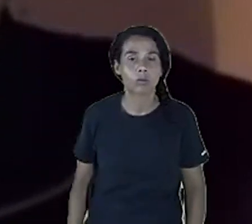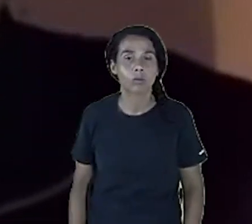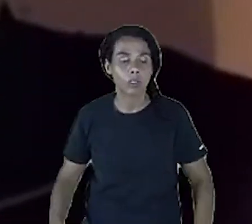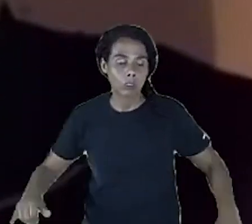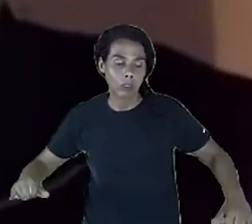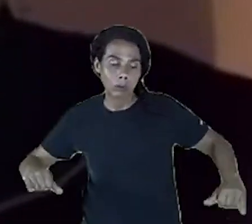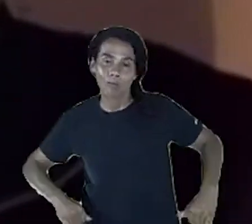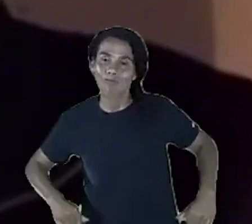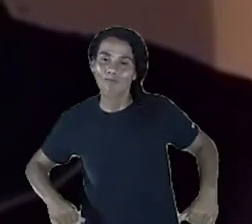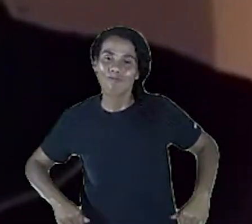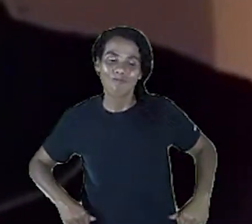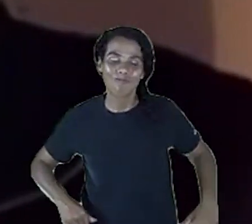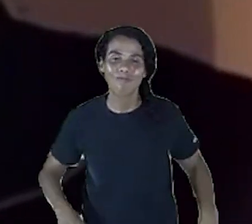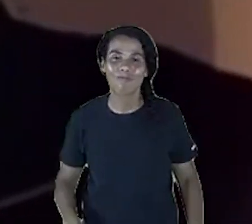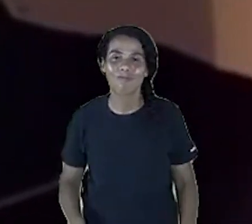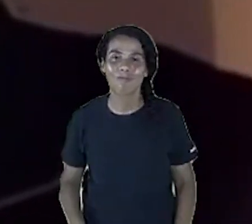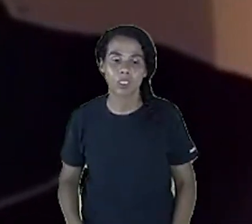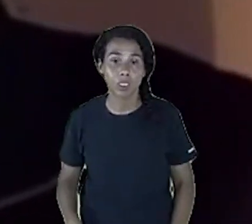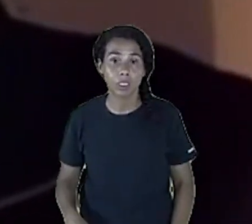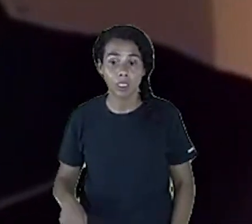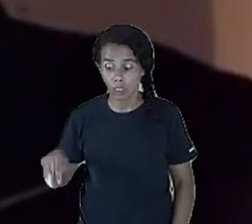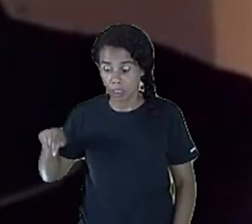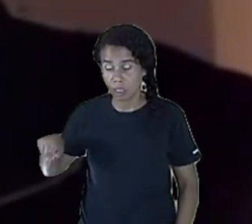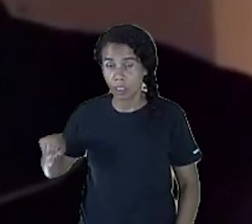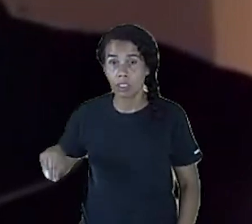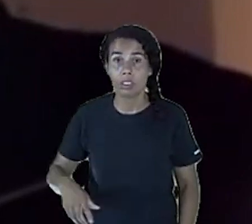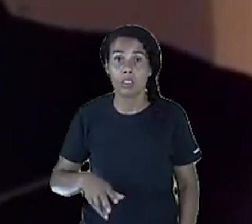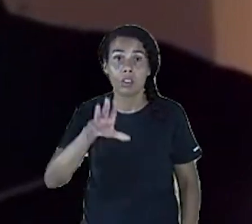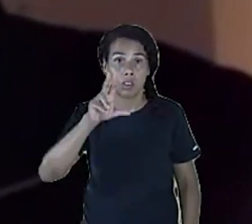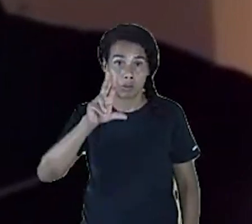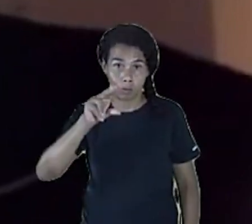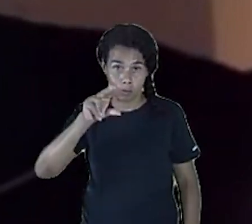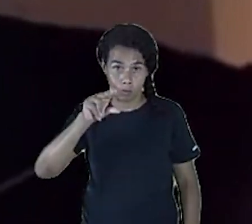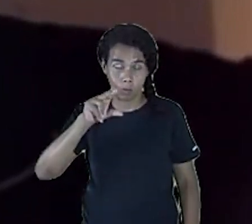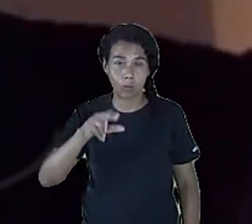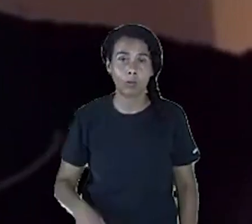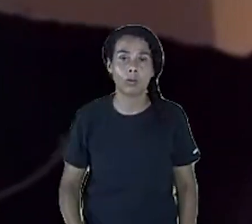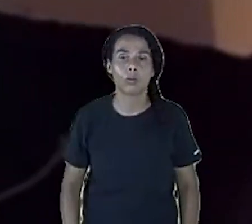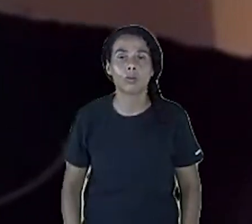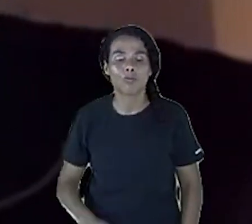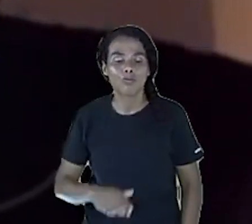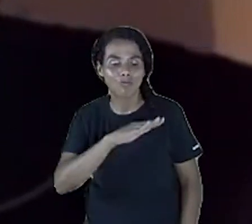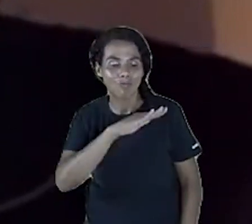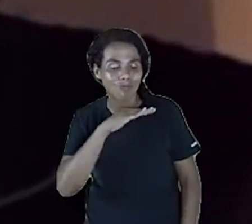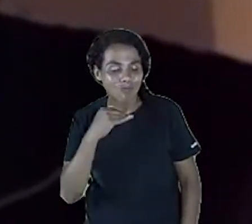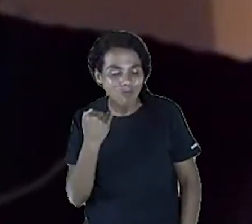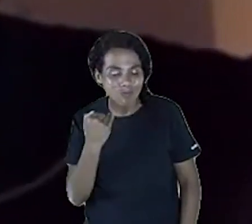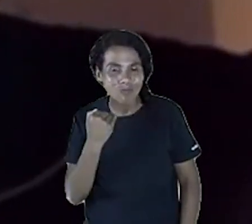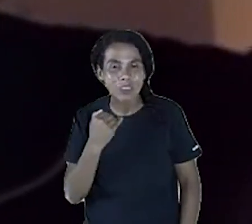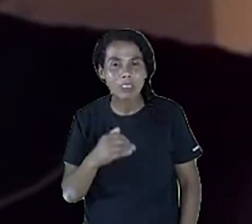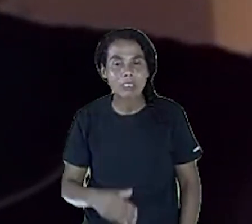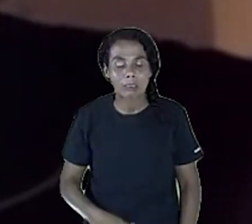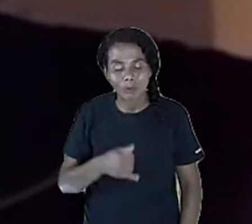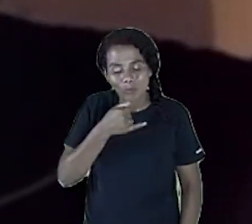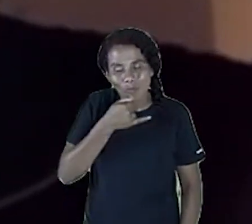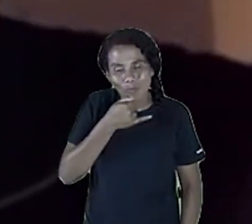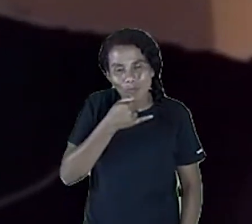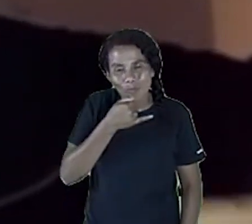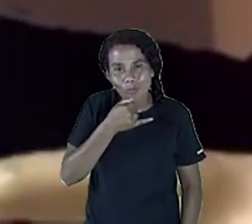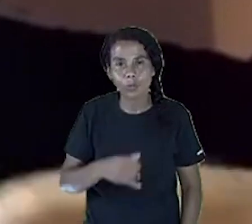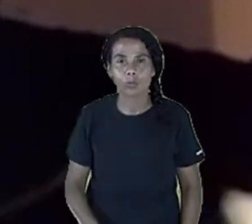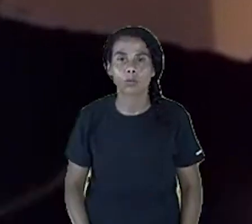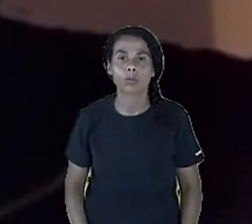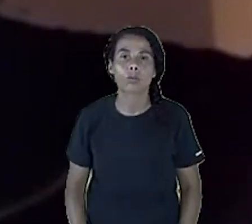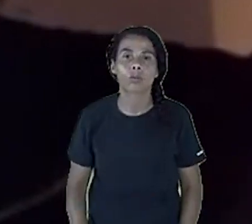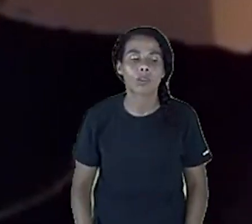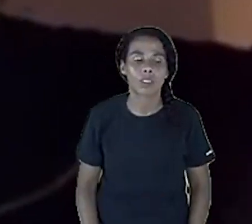primeira avó vai embora, enfim, presenciar aqueles dias de agonia